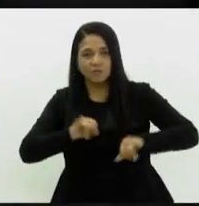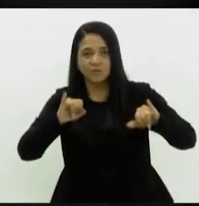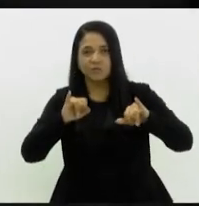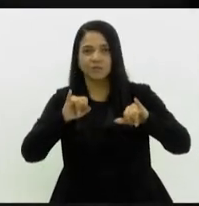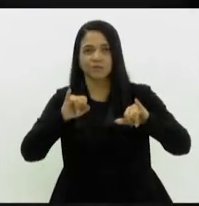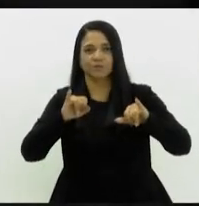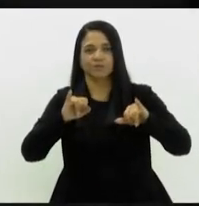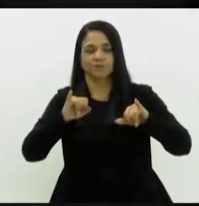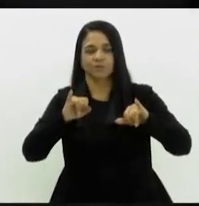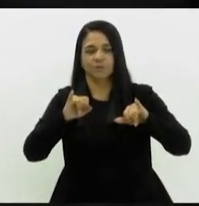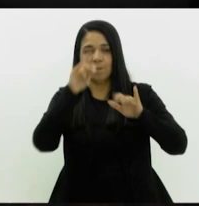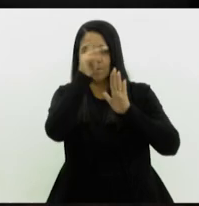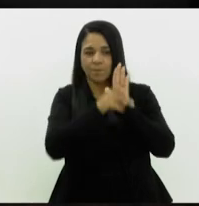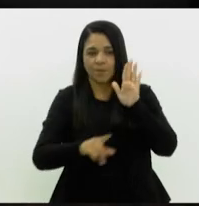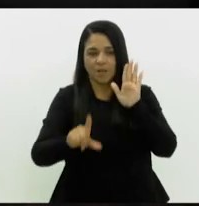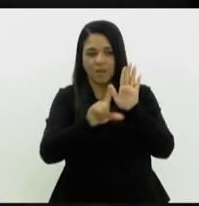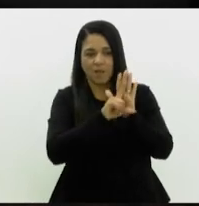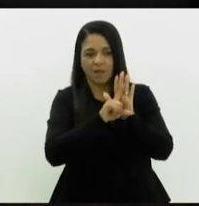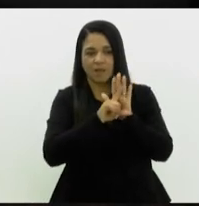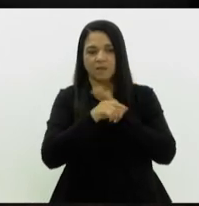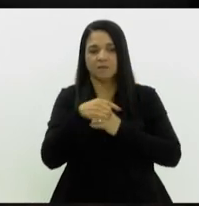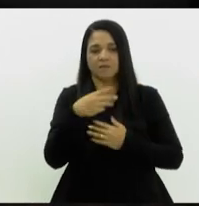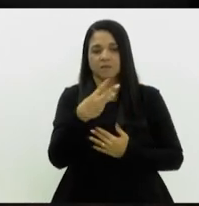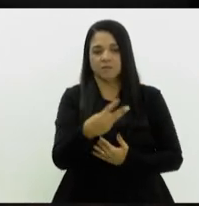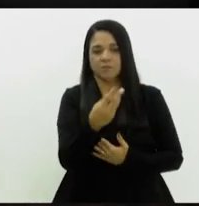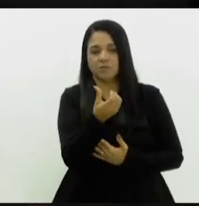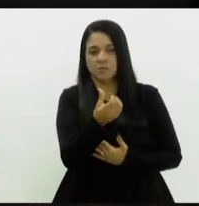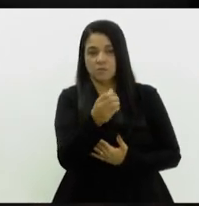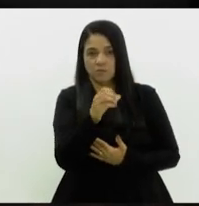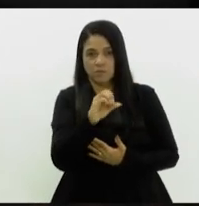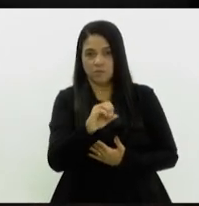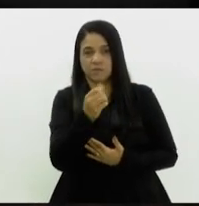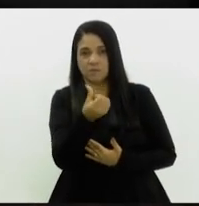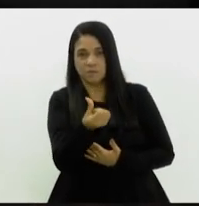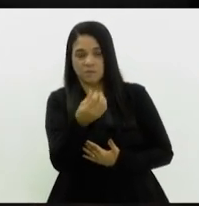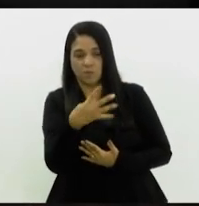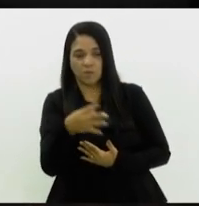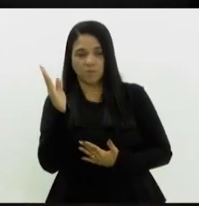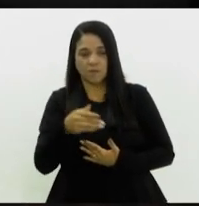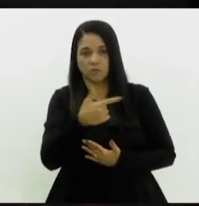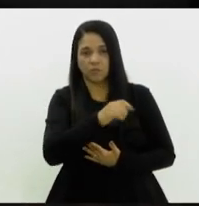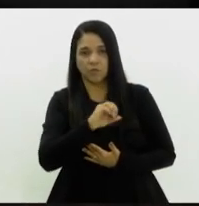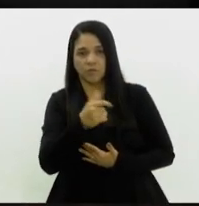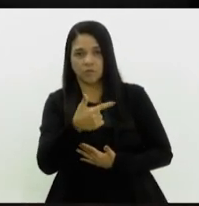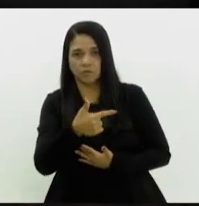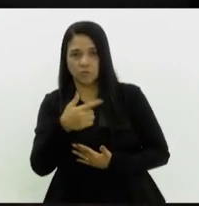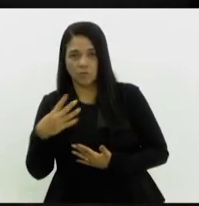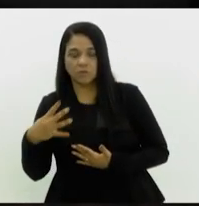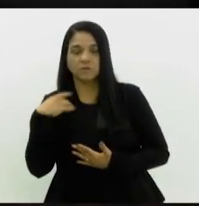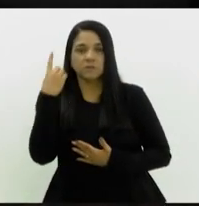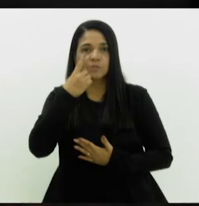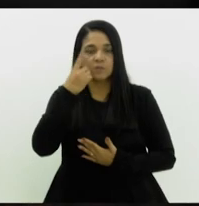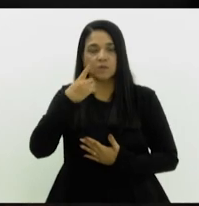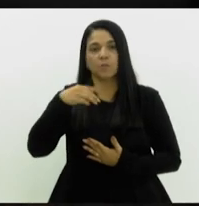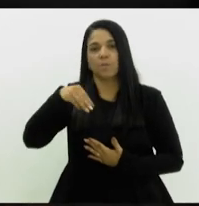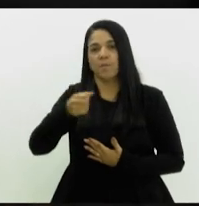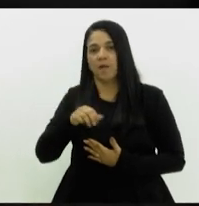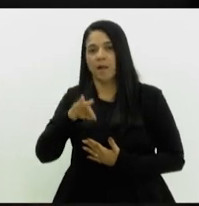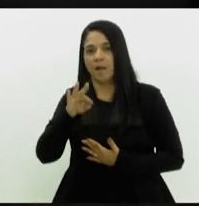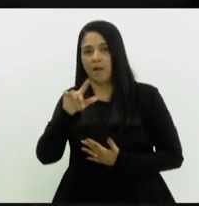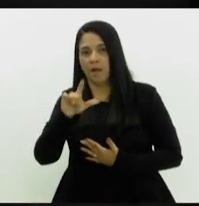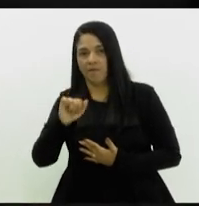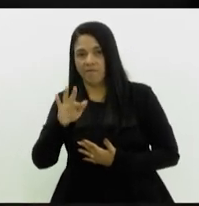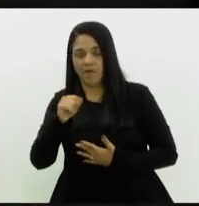Anuncio. Projeto de lei número 3.064, de 2024, de autoria do deputado Samuel Malafaia, que altera a lei